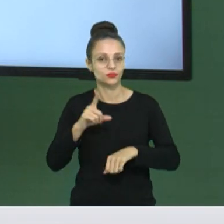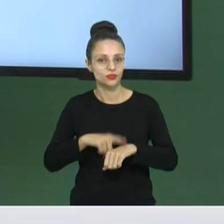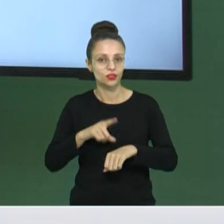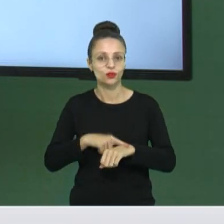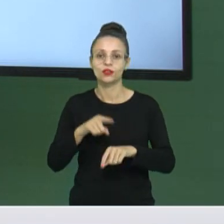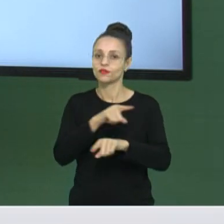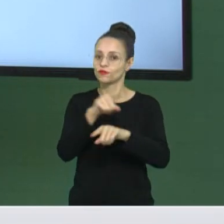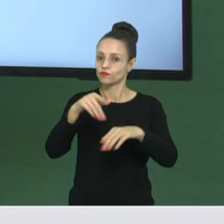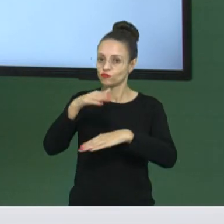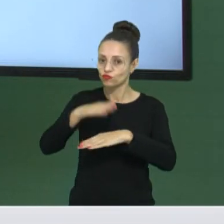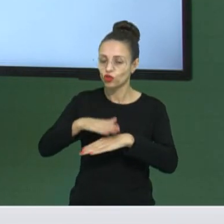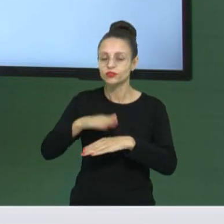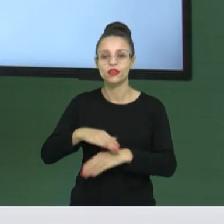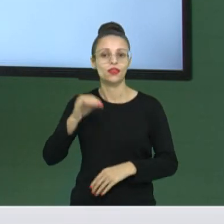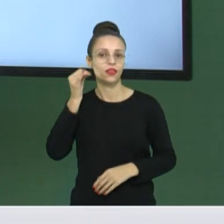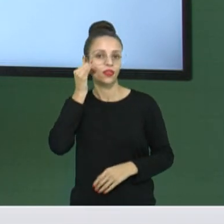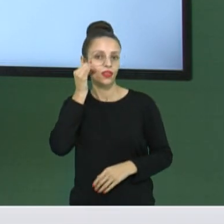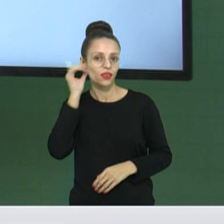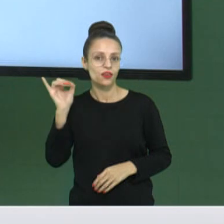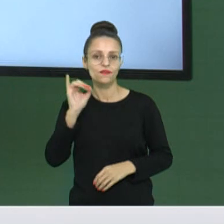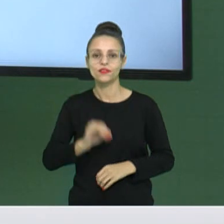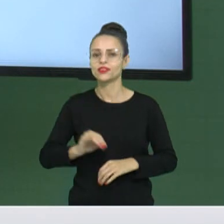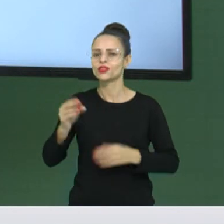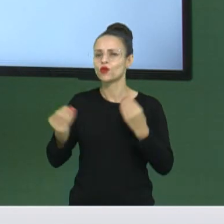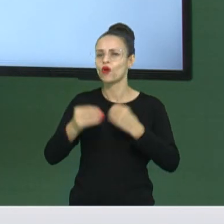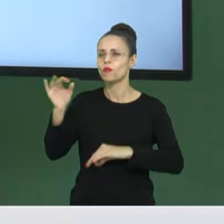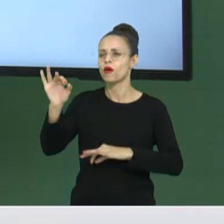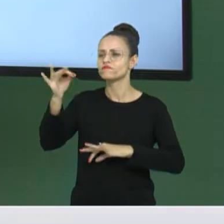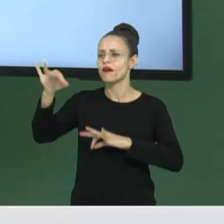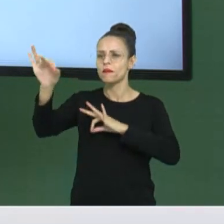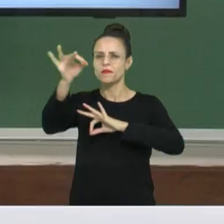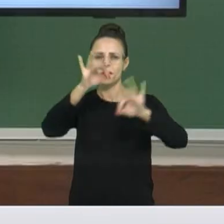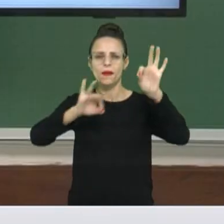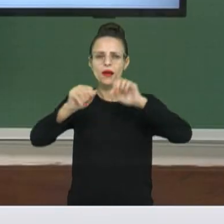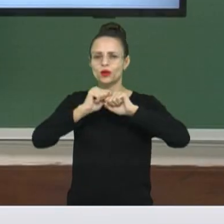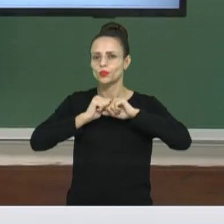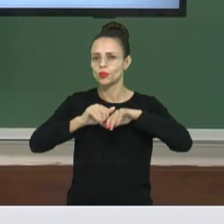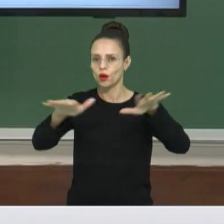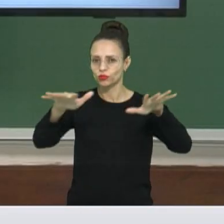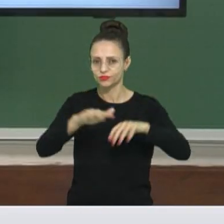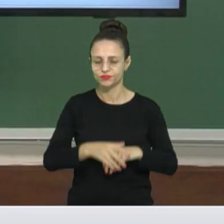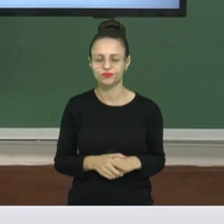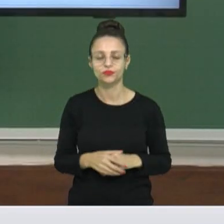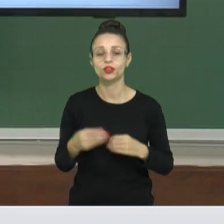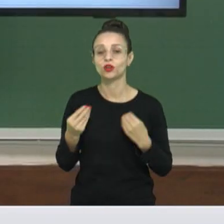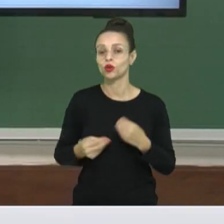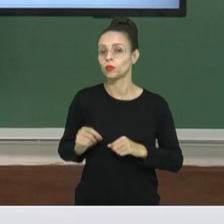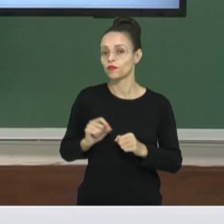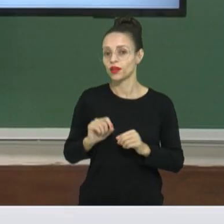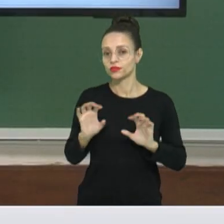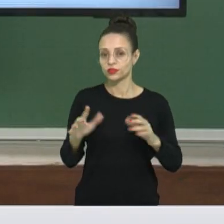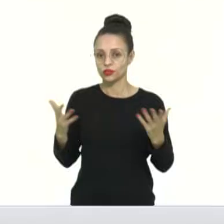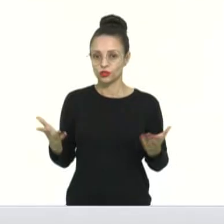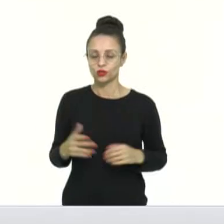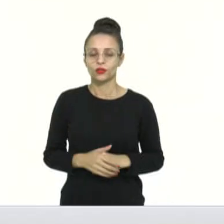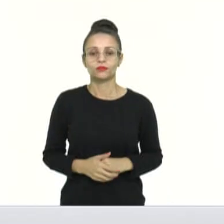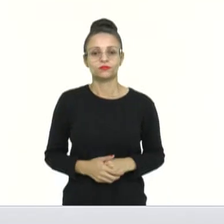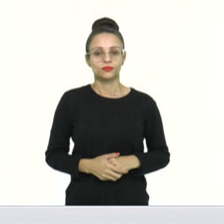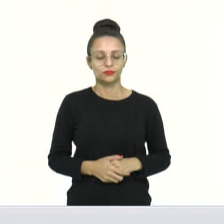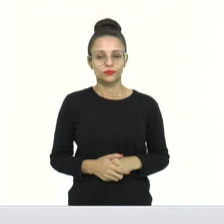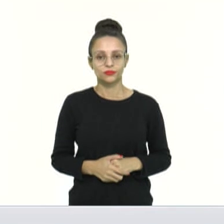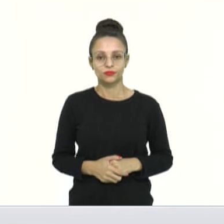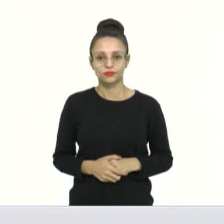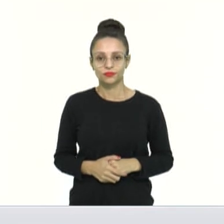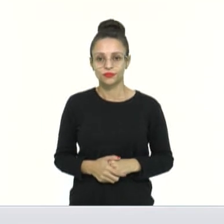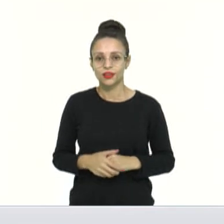sua parte. Evite a procriação do mosquito Aedes aegypti. Como que nós vamos fazer? Lixeiras